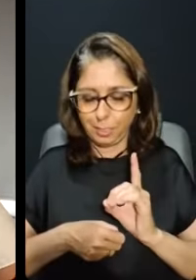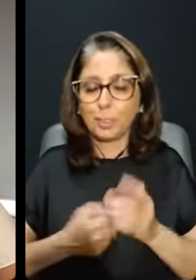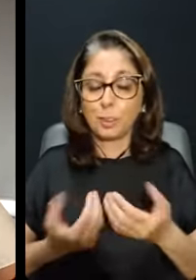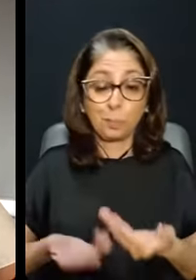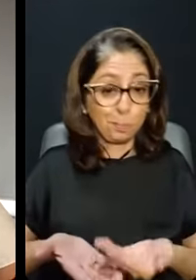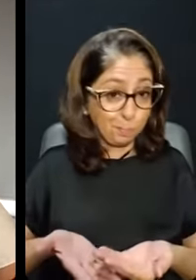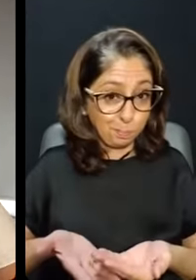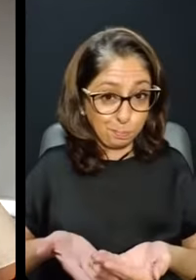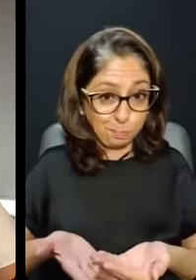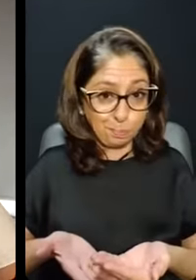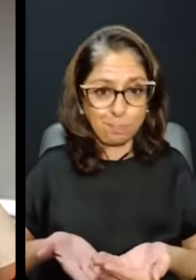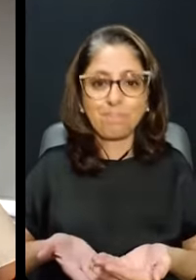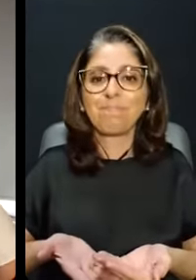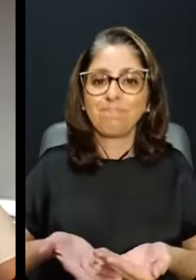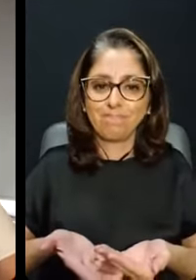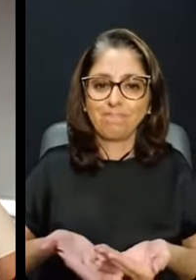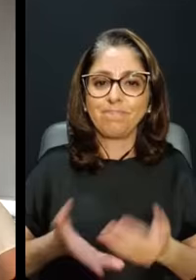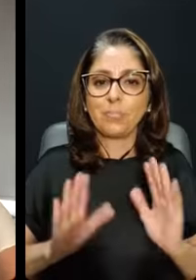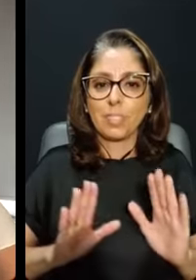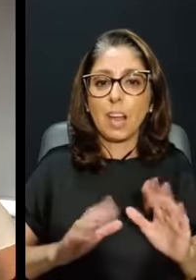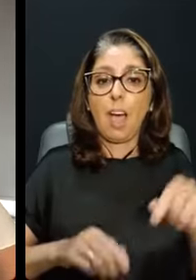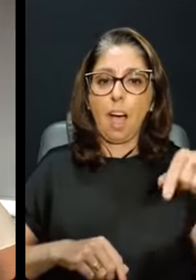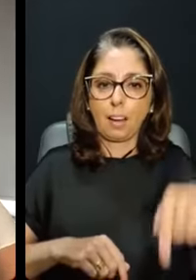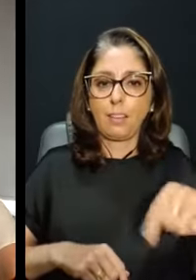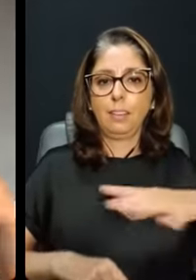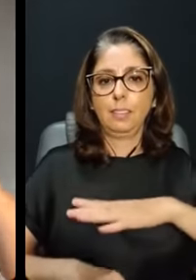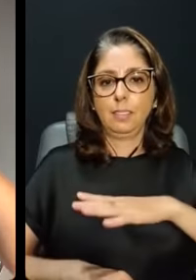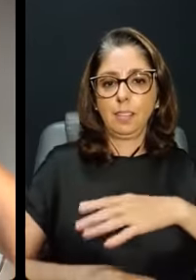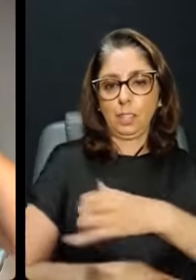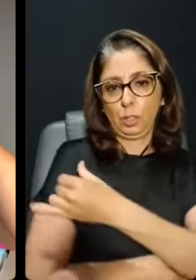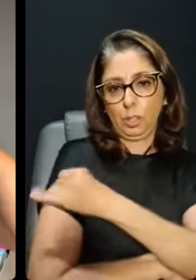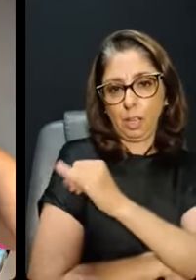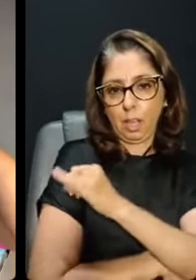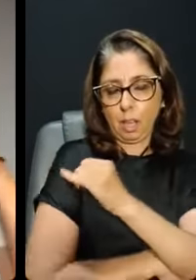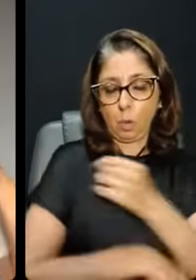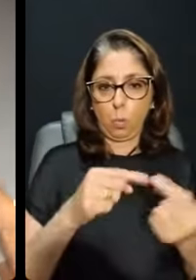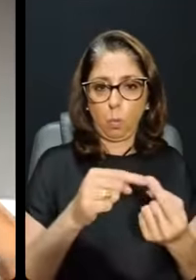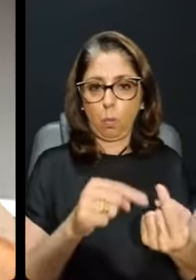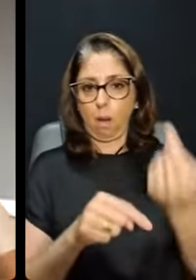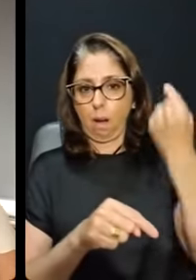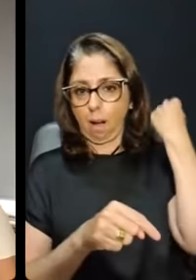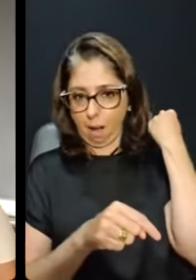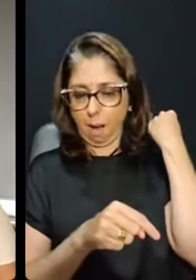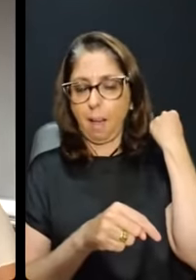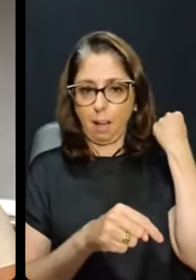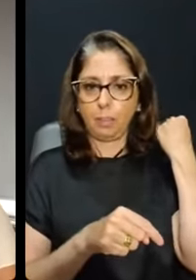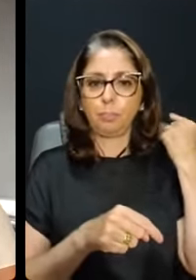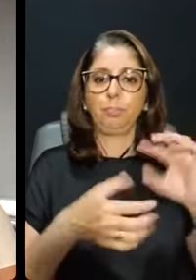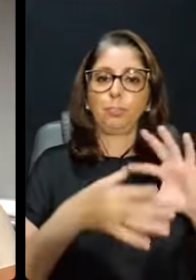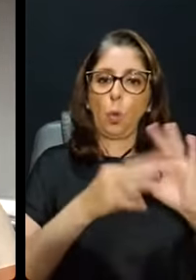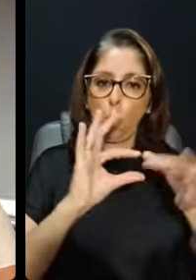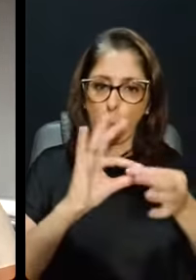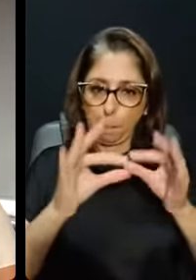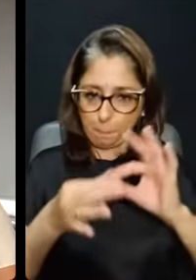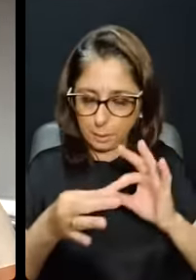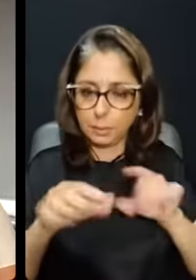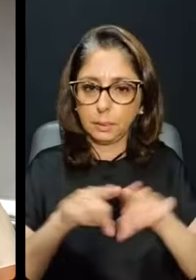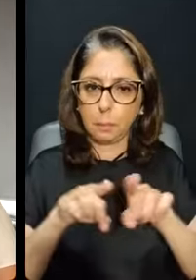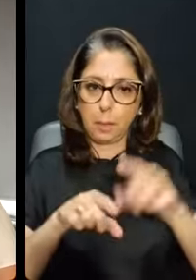acontecendo aqui no Rio de Janeiro, né? Que foi a oportunidade dos Jogos Olímpicos e Paralímpicos. E foi um momento, assim, muito